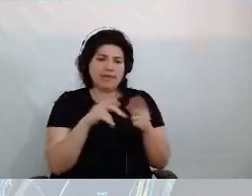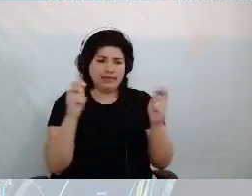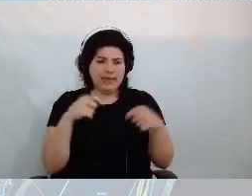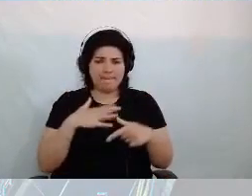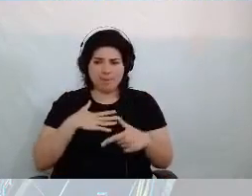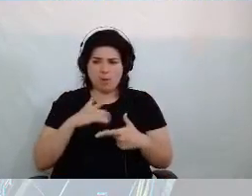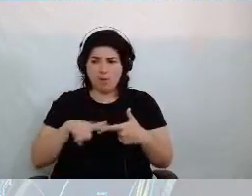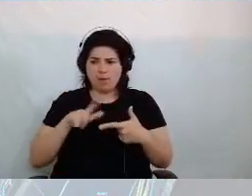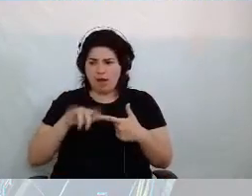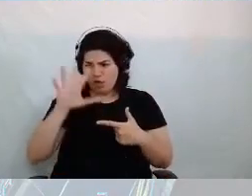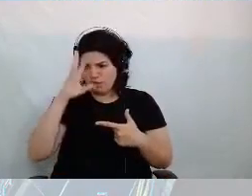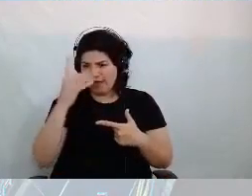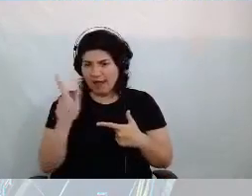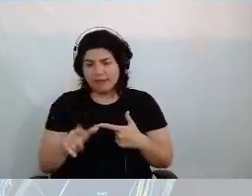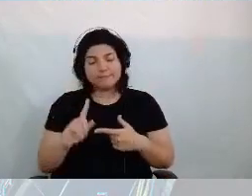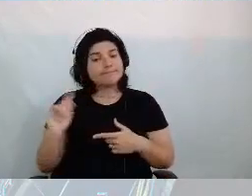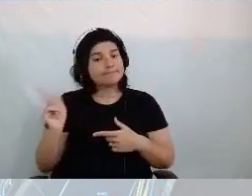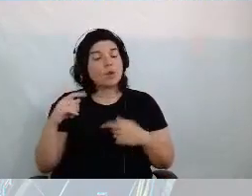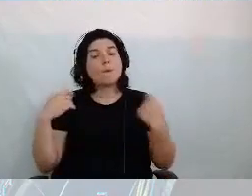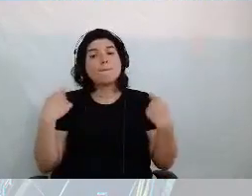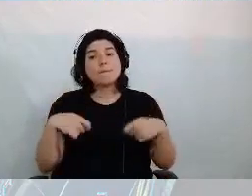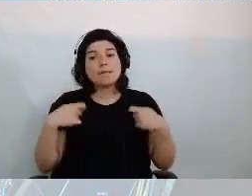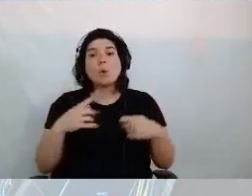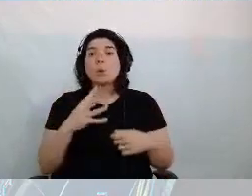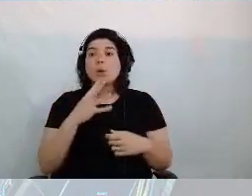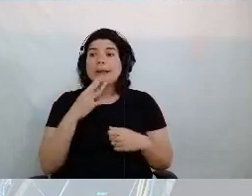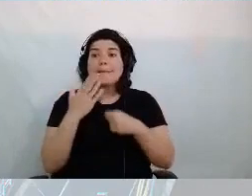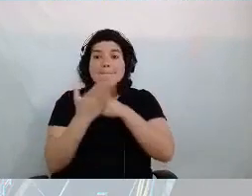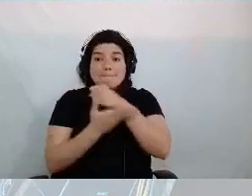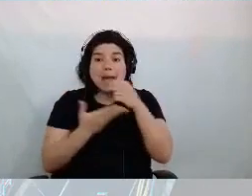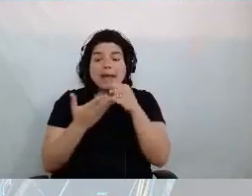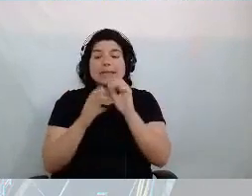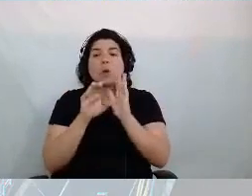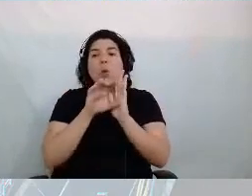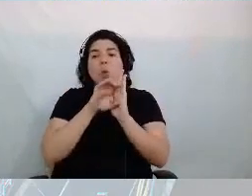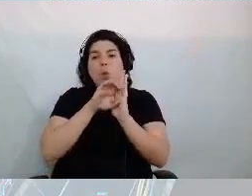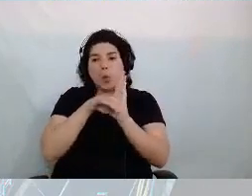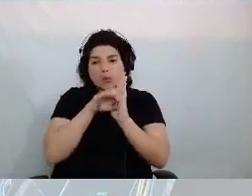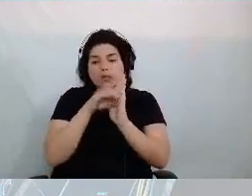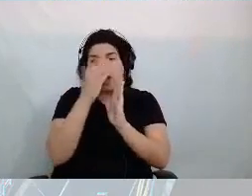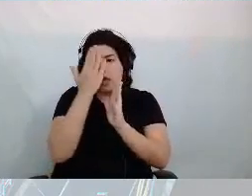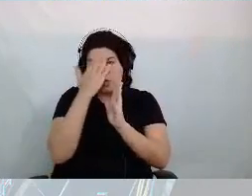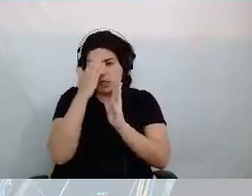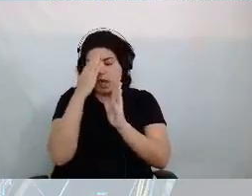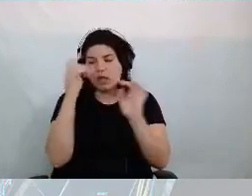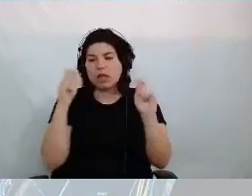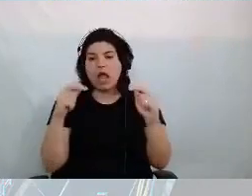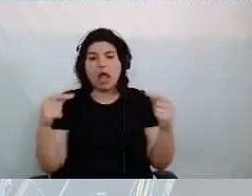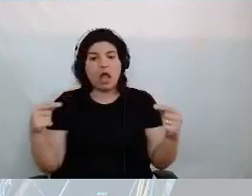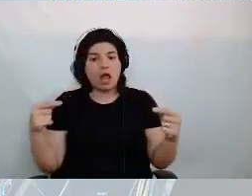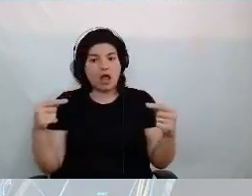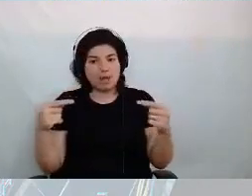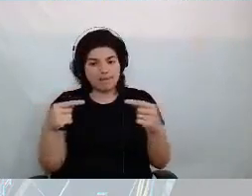problema. Não. Eu preciso buscar conhecer a base dos conceitos para que, aplicados com estratégia, eles